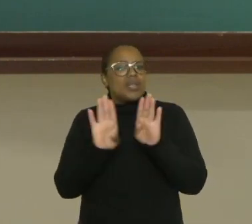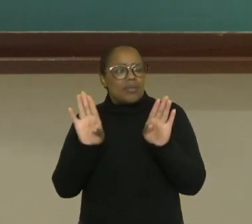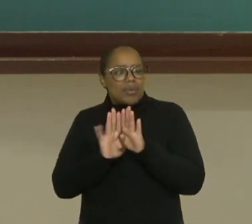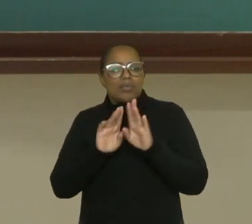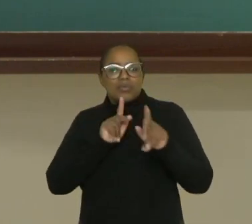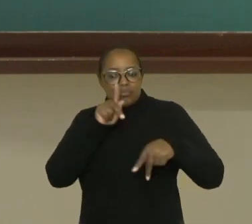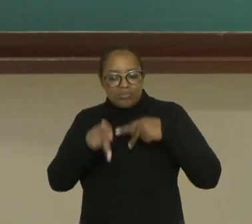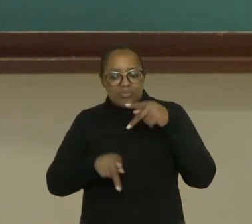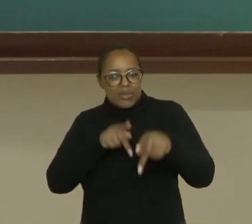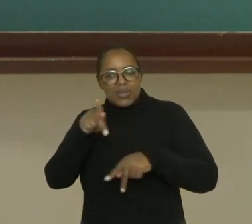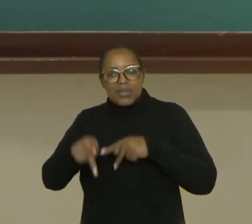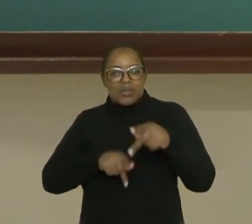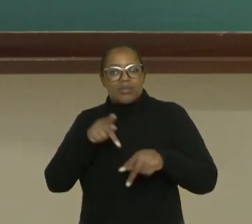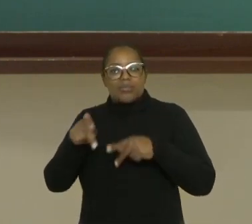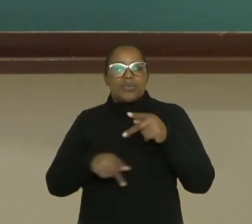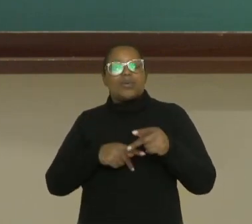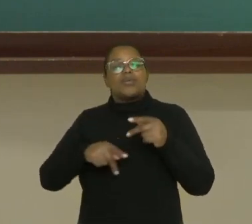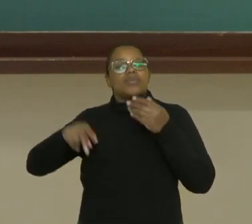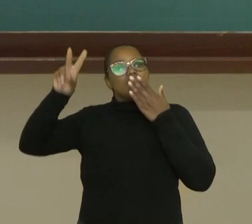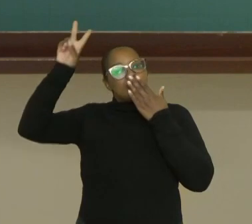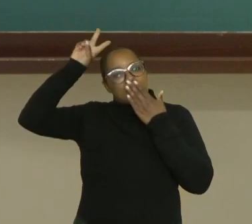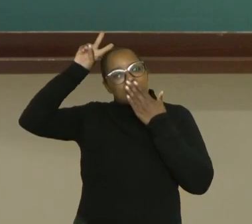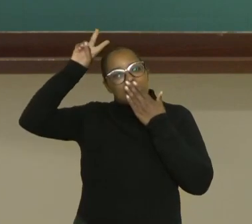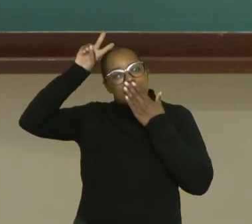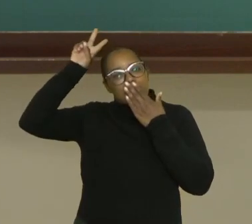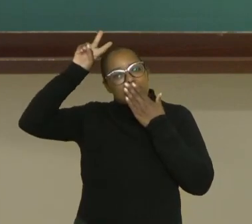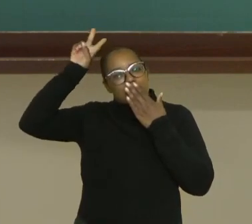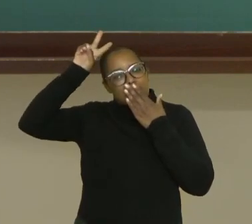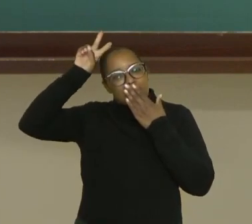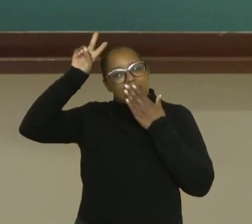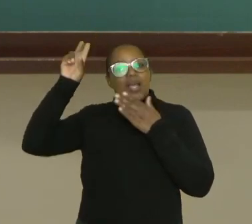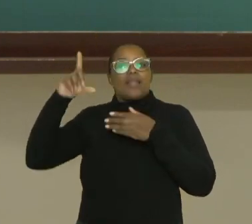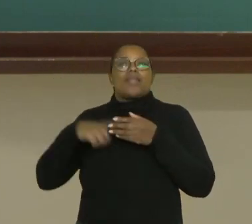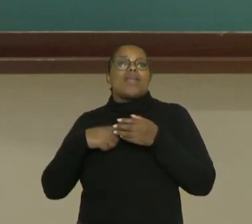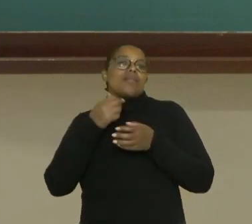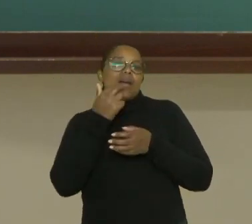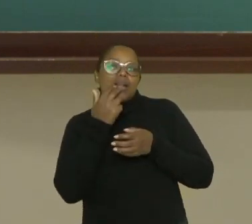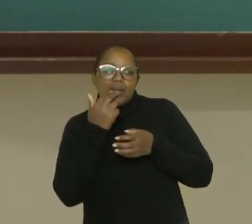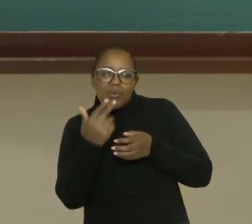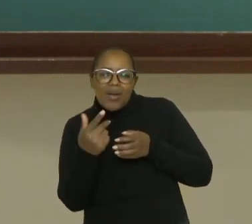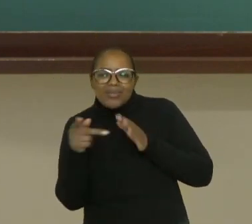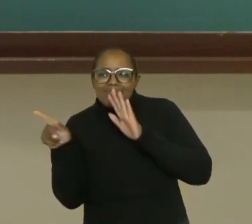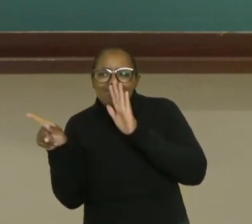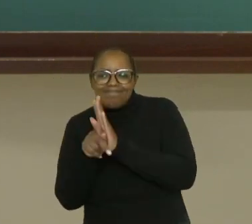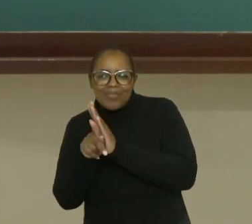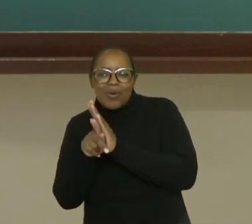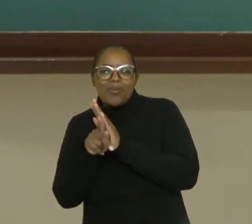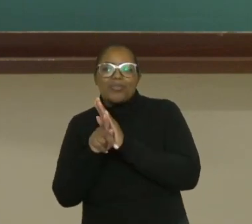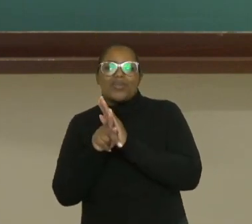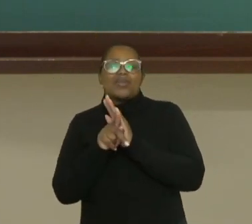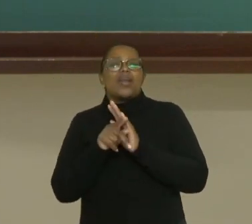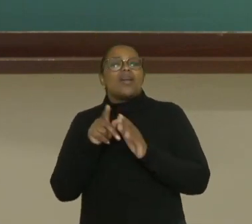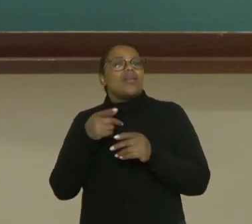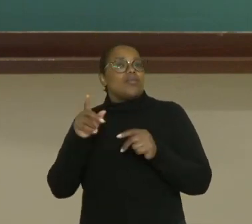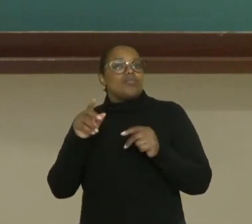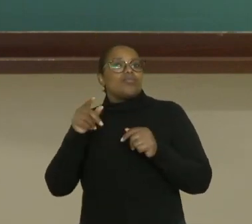de todo o Brasil, Atié, Aeretê, Nhamandu. Não se esqueçam, vamos